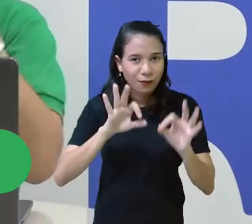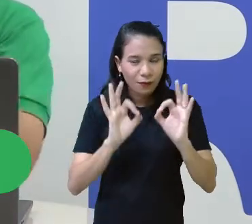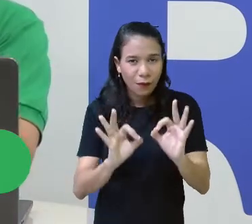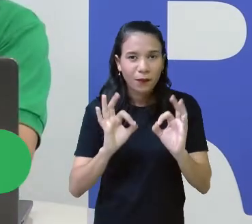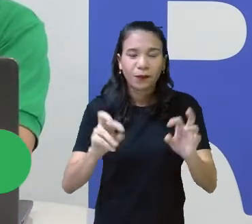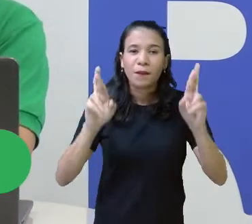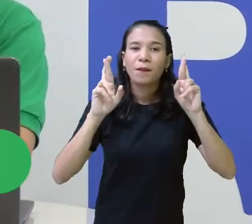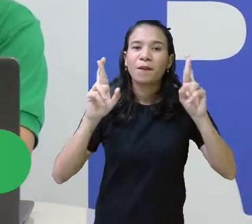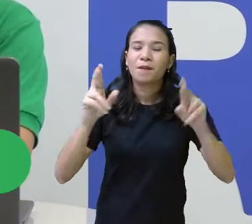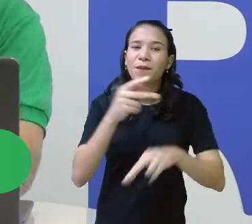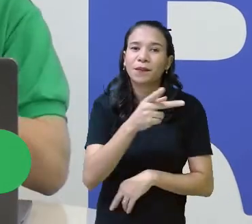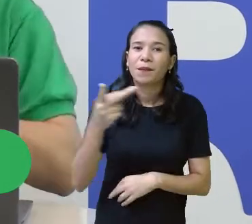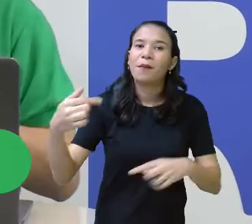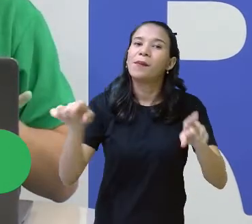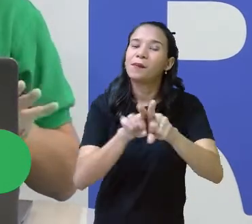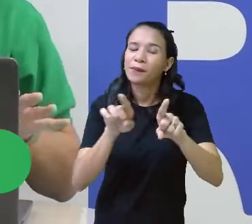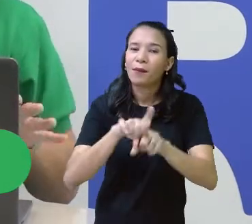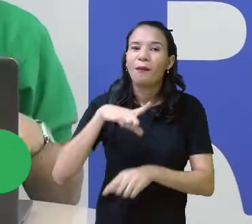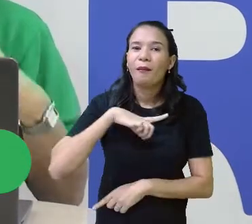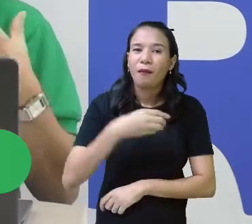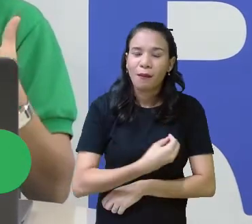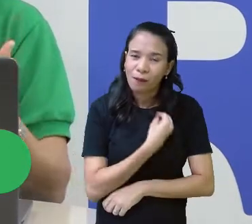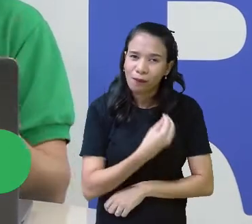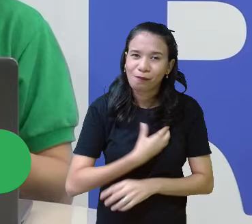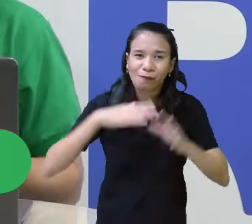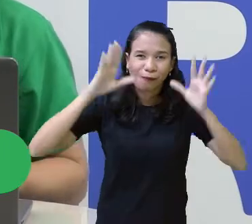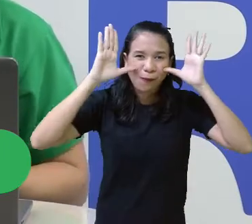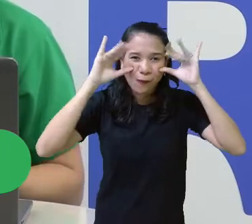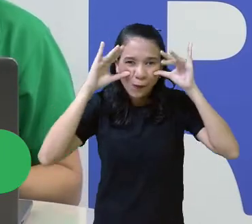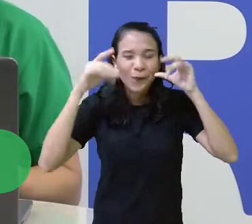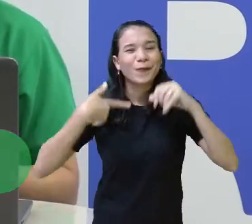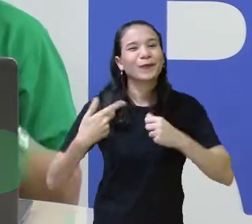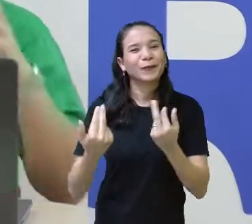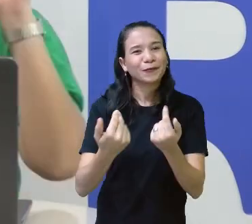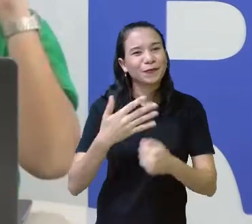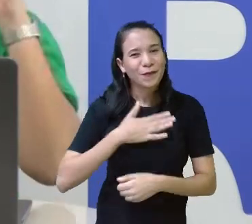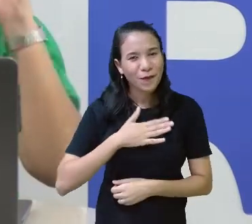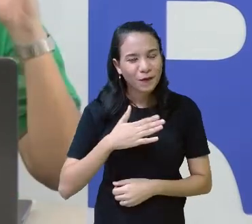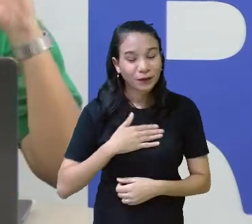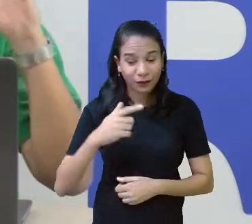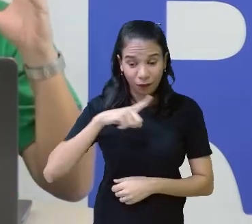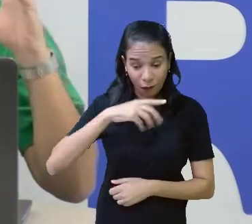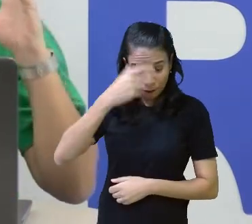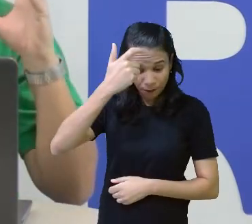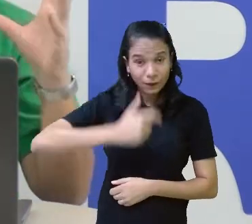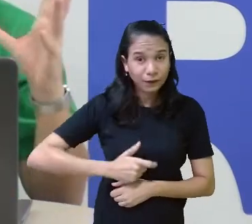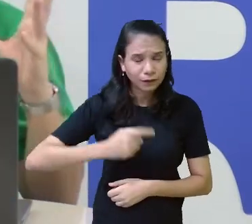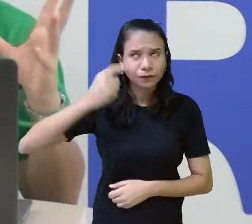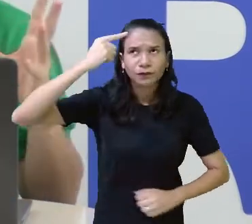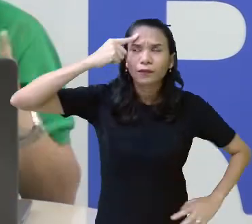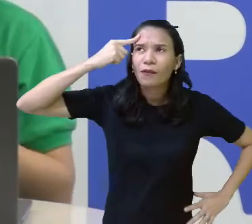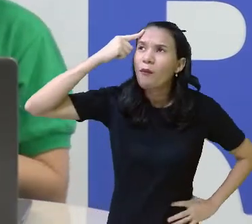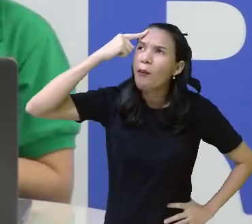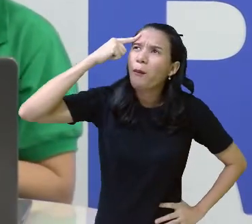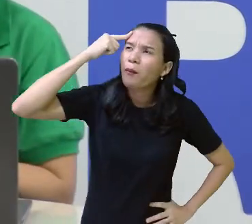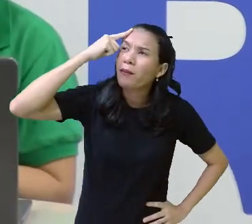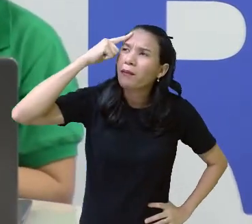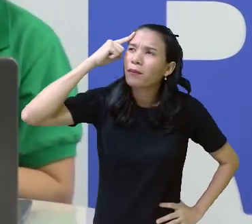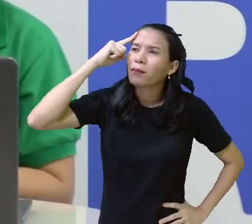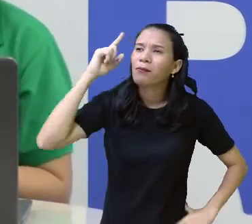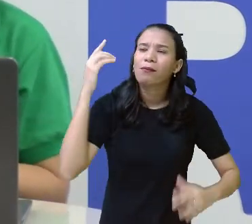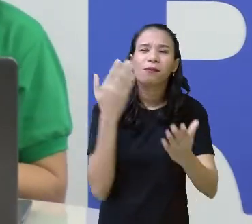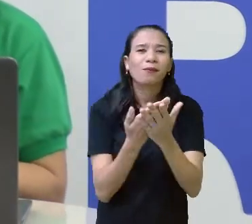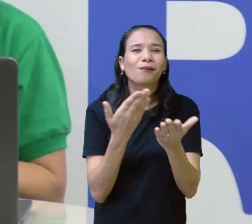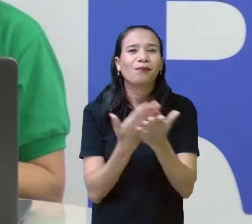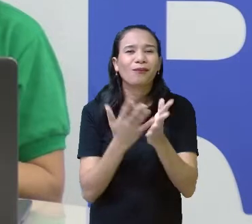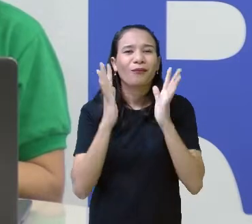Eu espero que vocês também estejam apostos e curiosos, feito eu. Estou aqui já pensando nessa